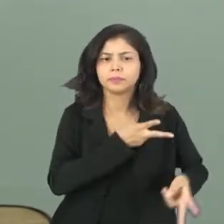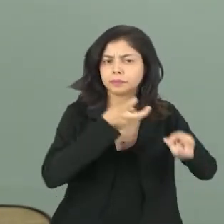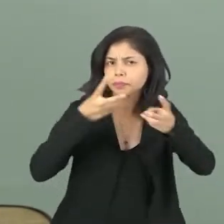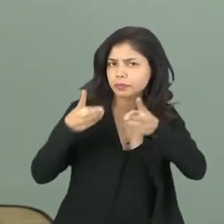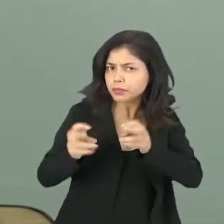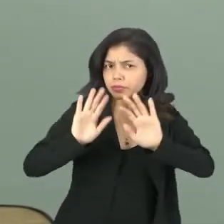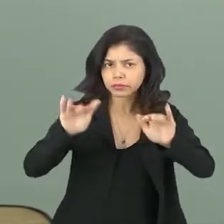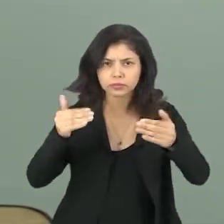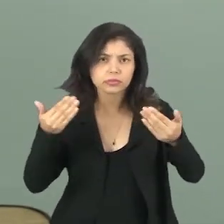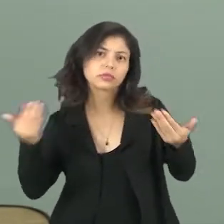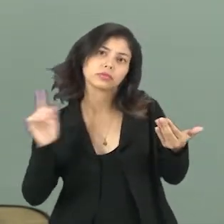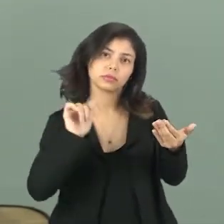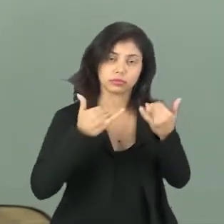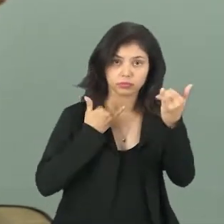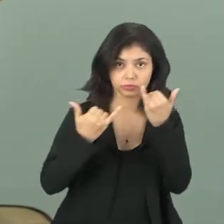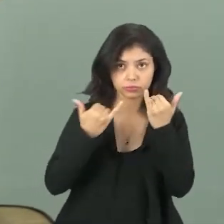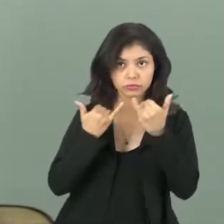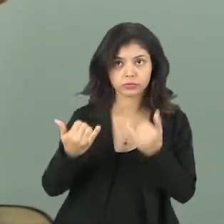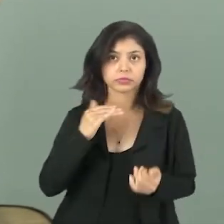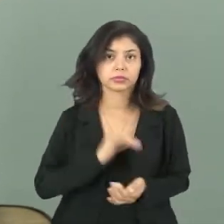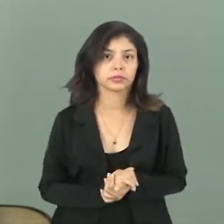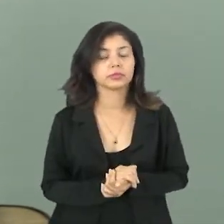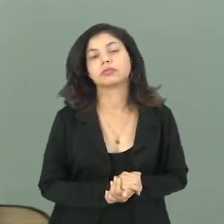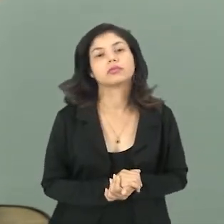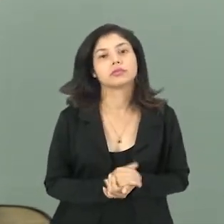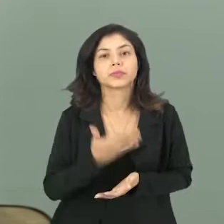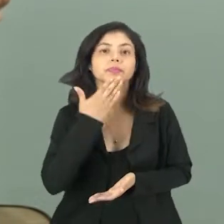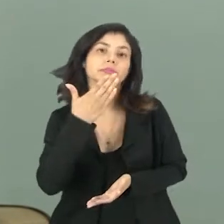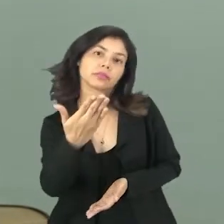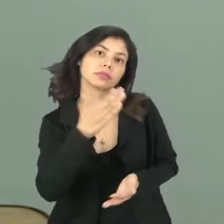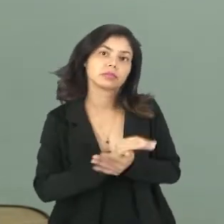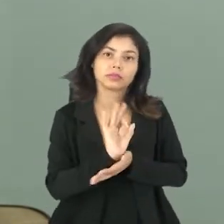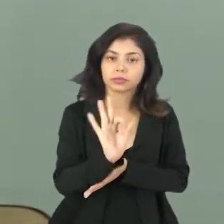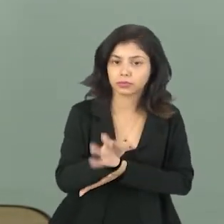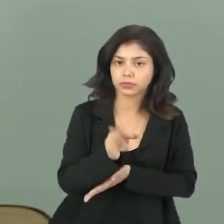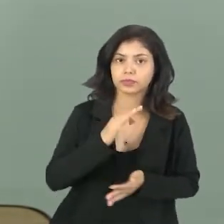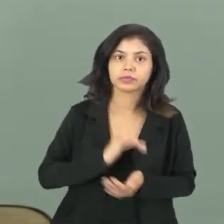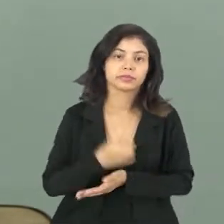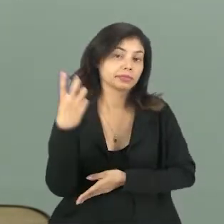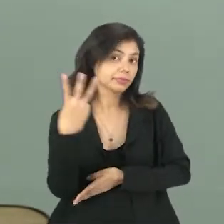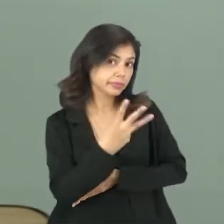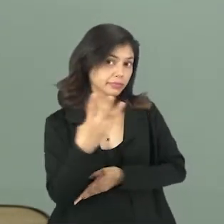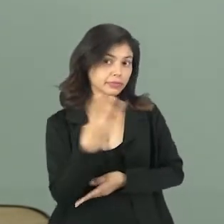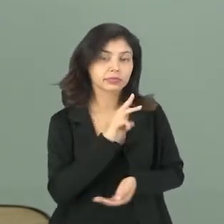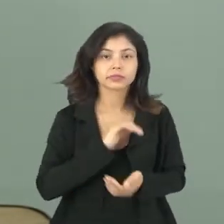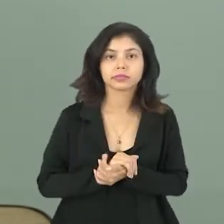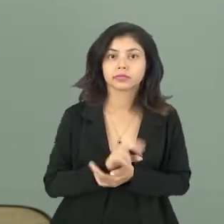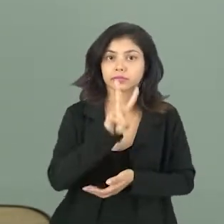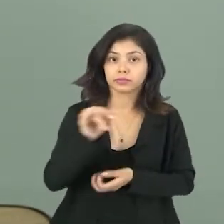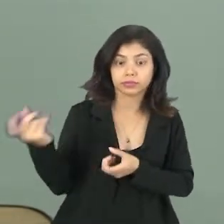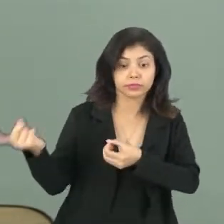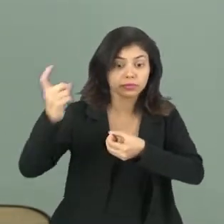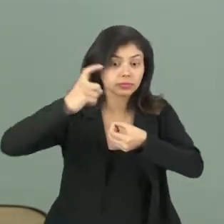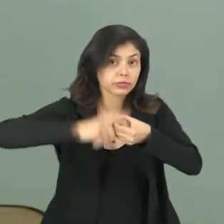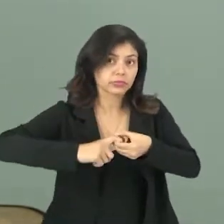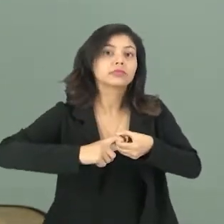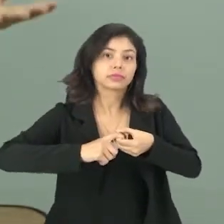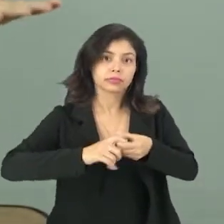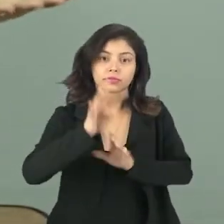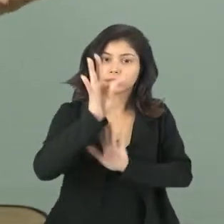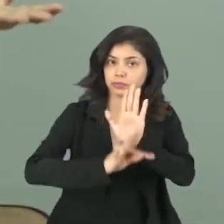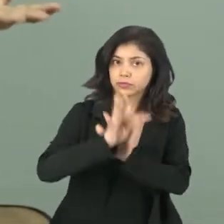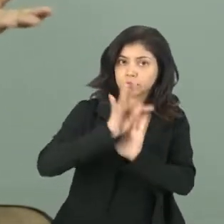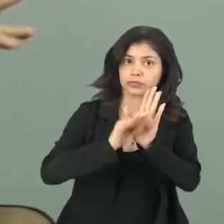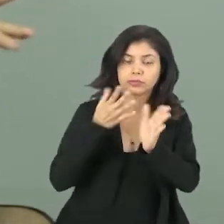perceber Qual é a informação que está sem é ainda certo e terceiro você vai voltar ao